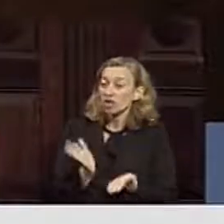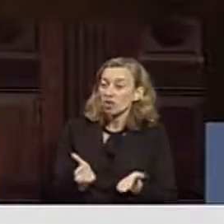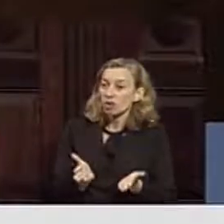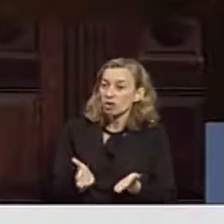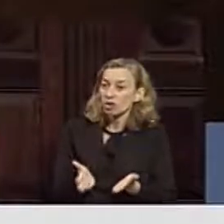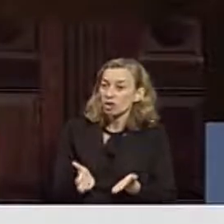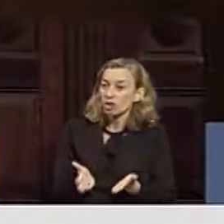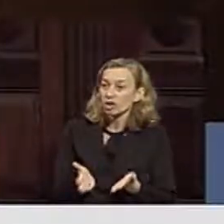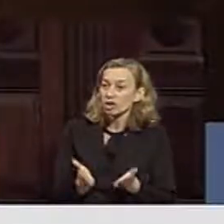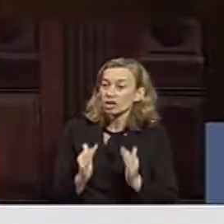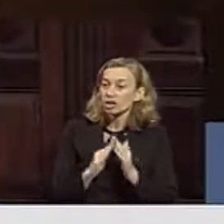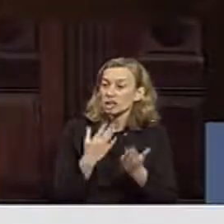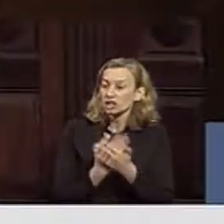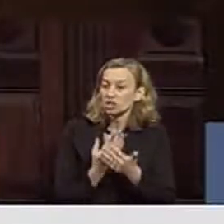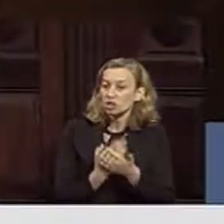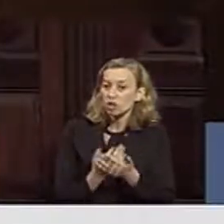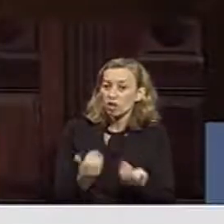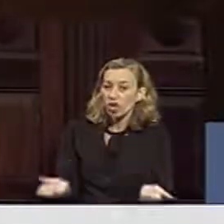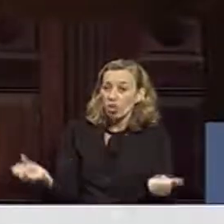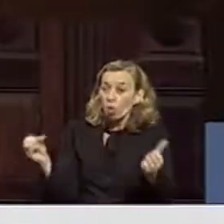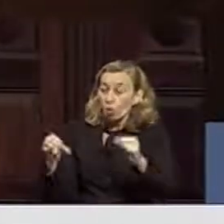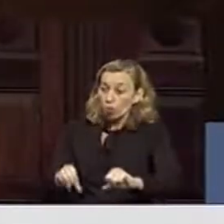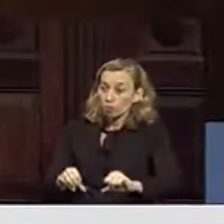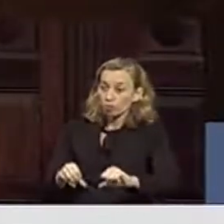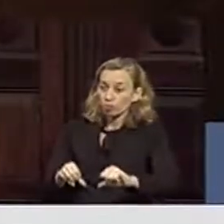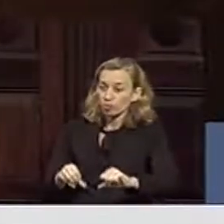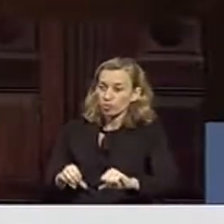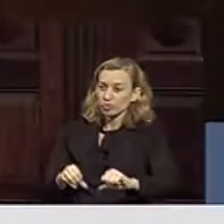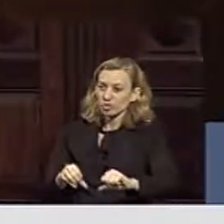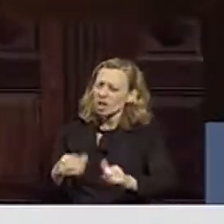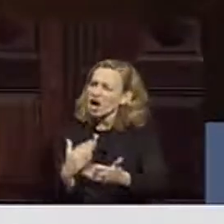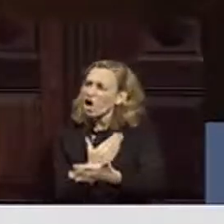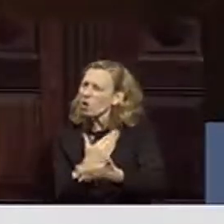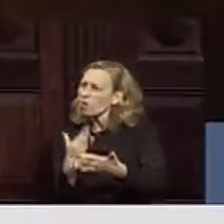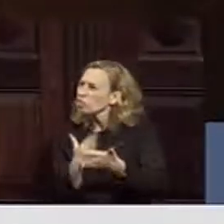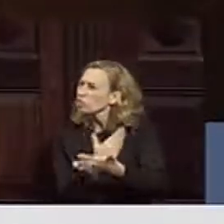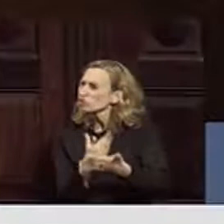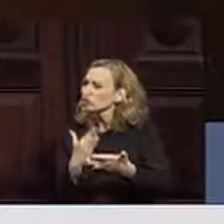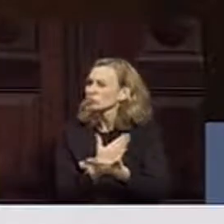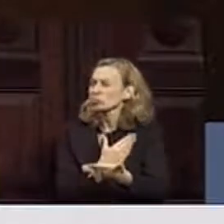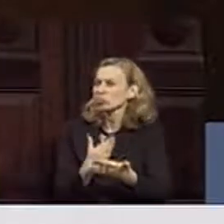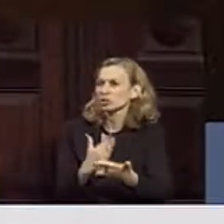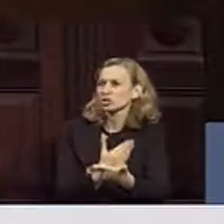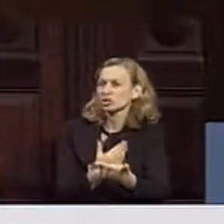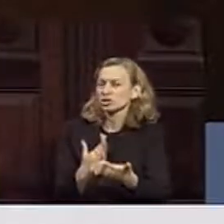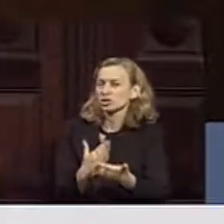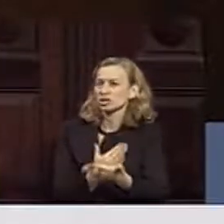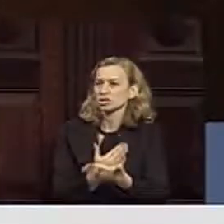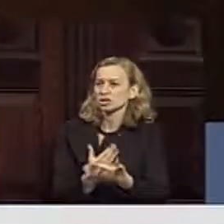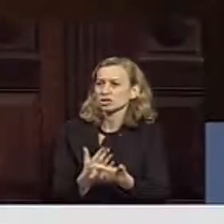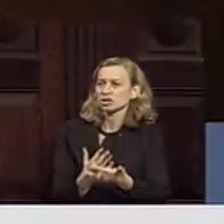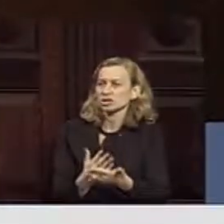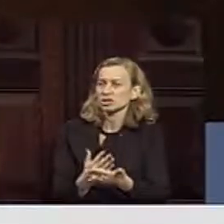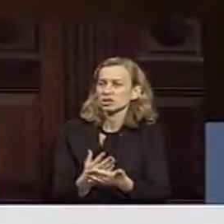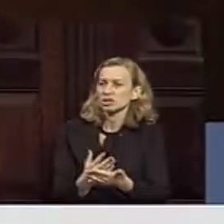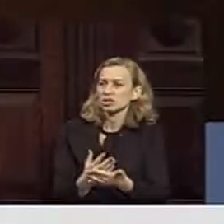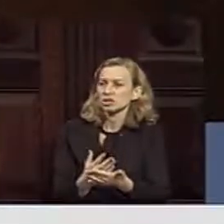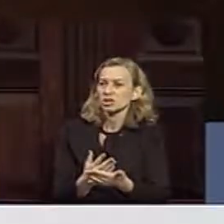numa espécie de colapso. Em alguns casos, foram agrupados numa mesma